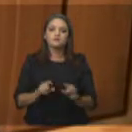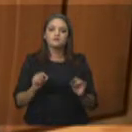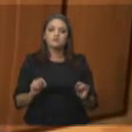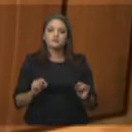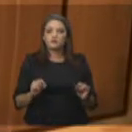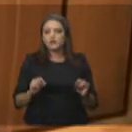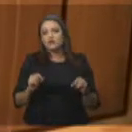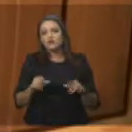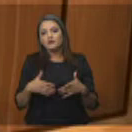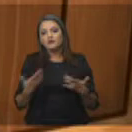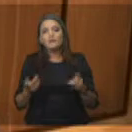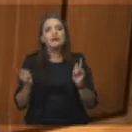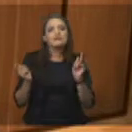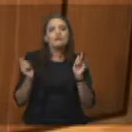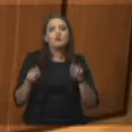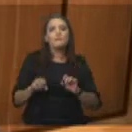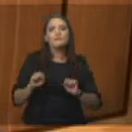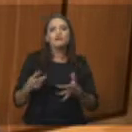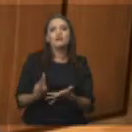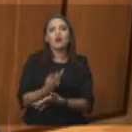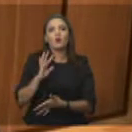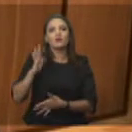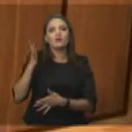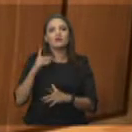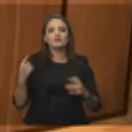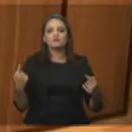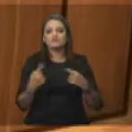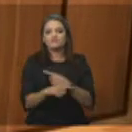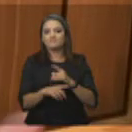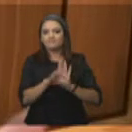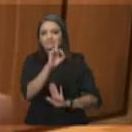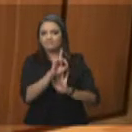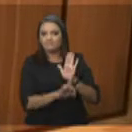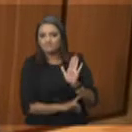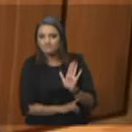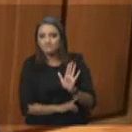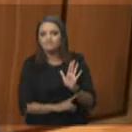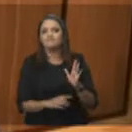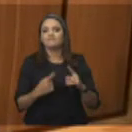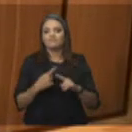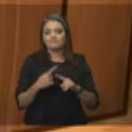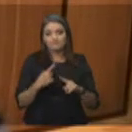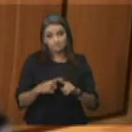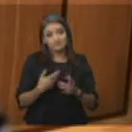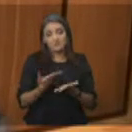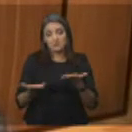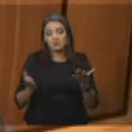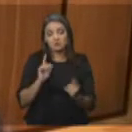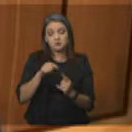suas potenciais e concretas violações a direitos pelo completo desvio de finalidade do levantamento de dados